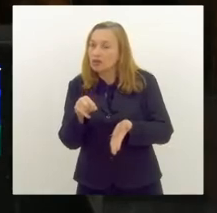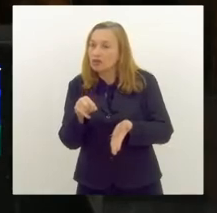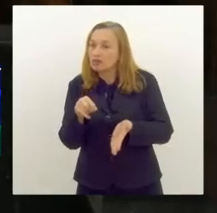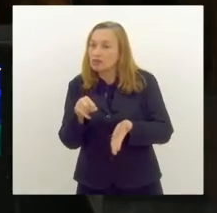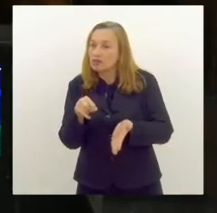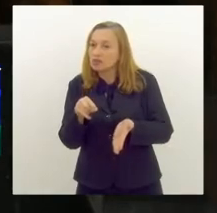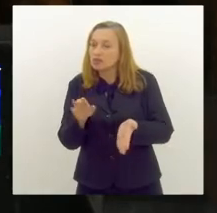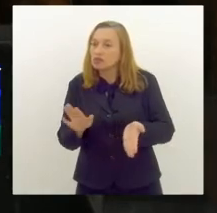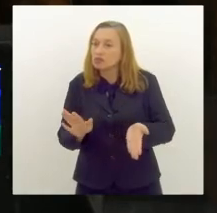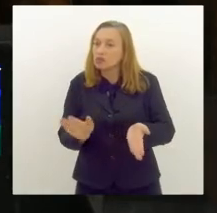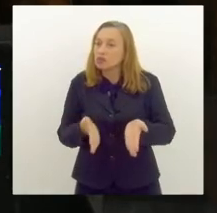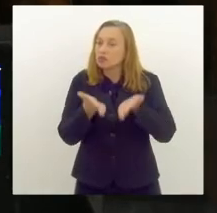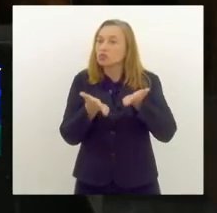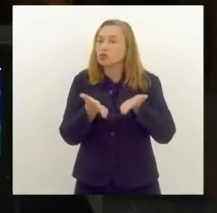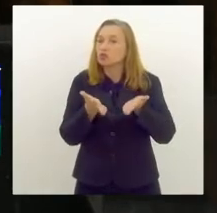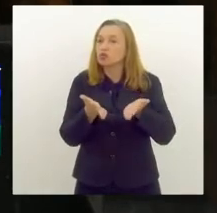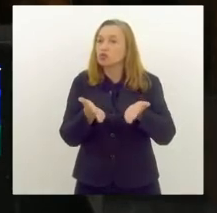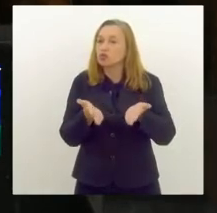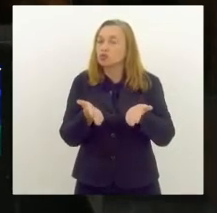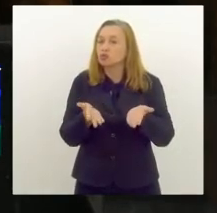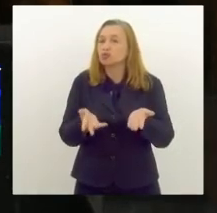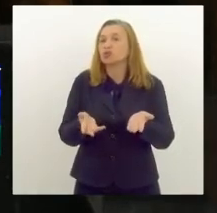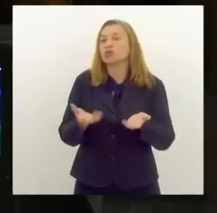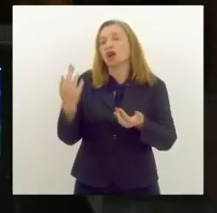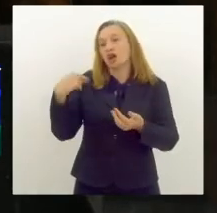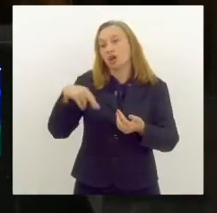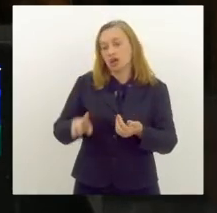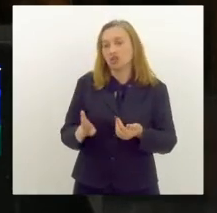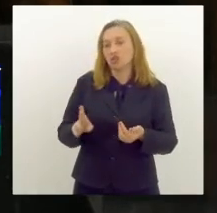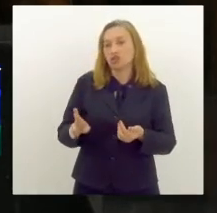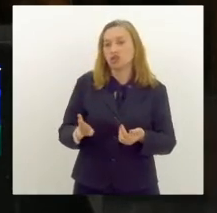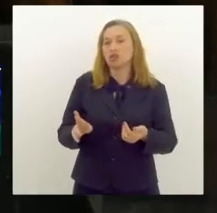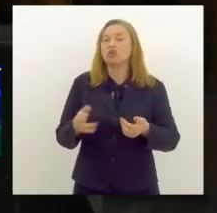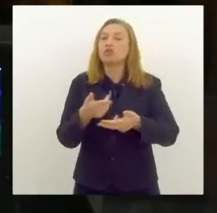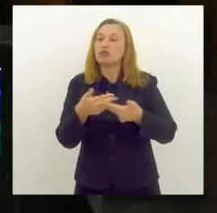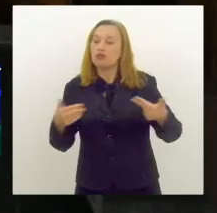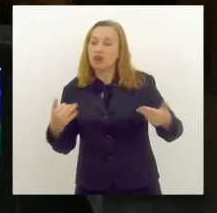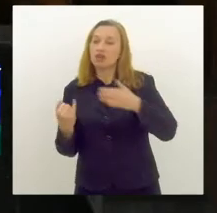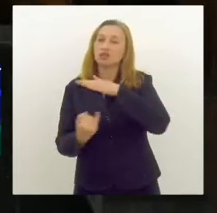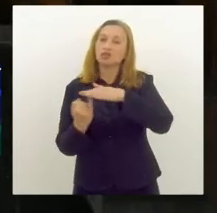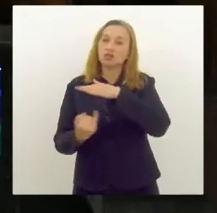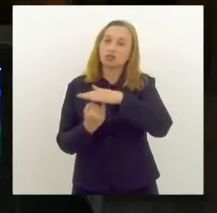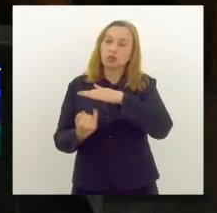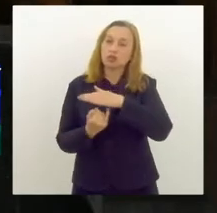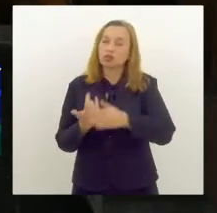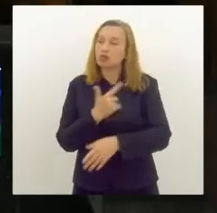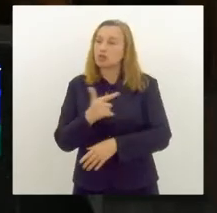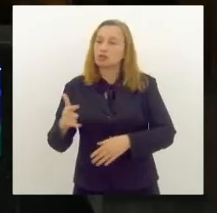o estímulo à adesão religiosa. Muitas dessas instituições não têm sequer